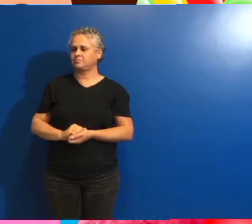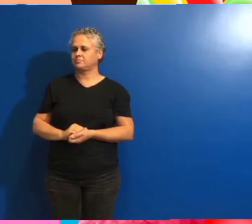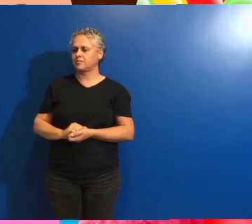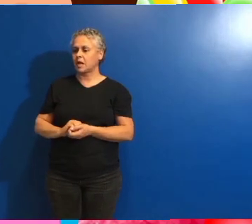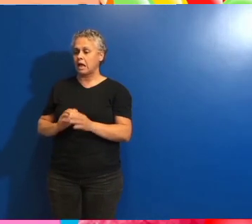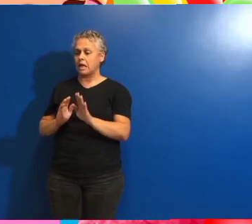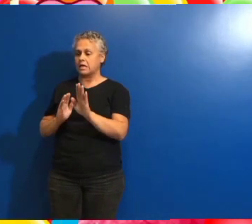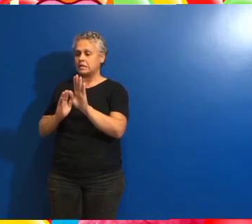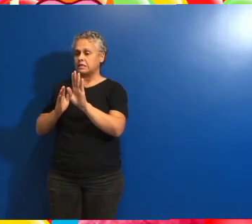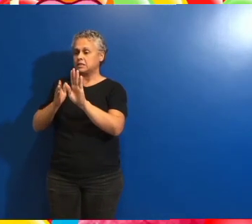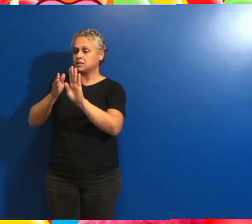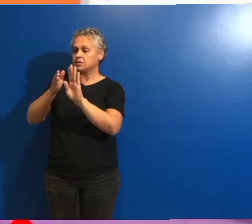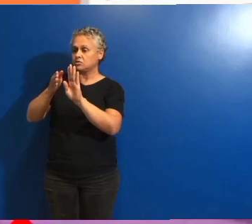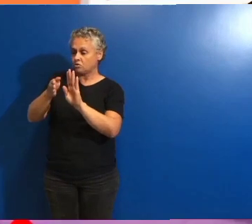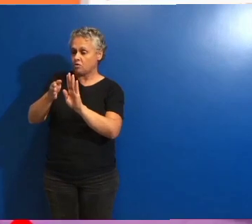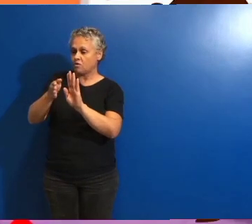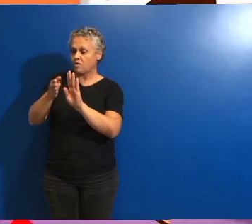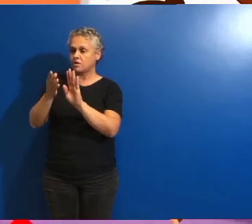brincar.